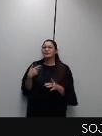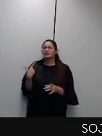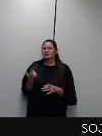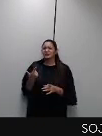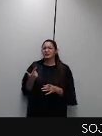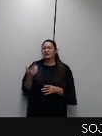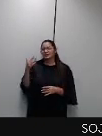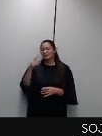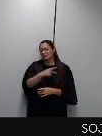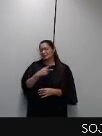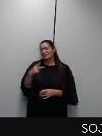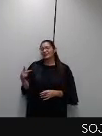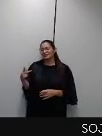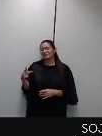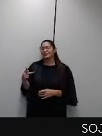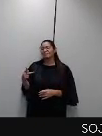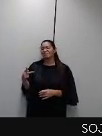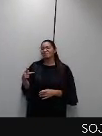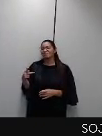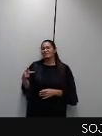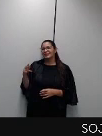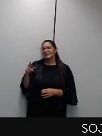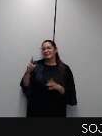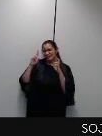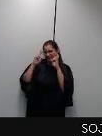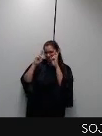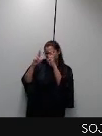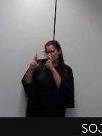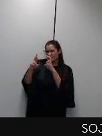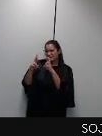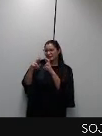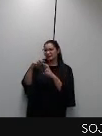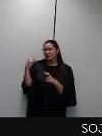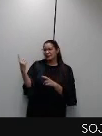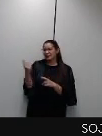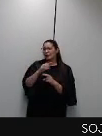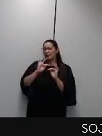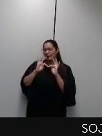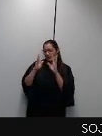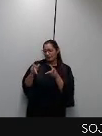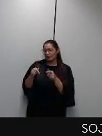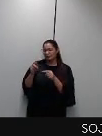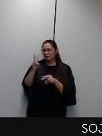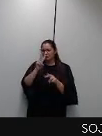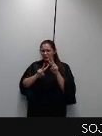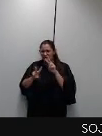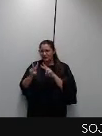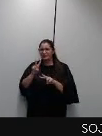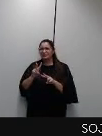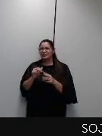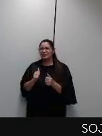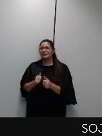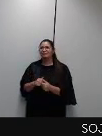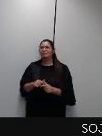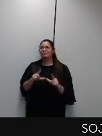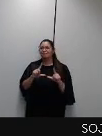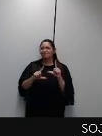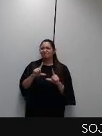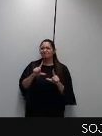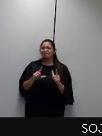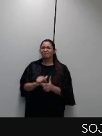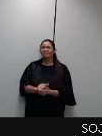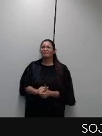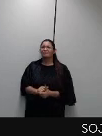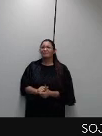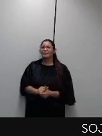presidente né em respeito também a todos quantos nos assiste Obrigado este mês pouquinho bem então vamos